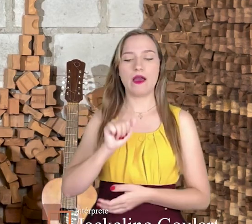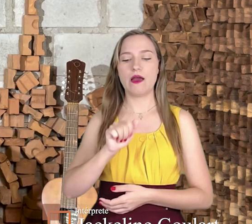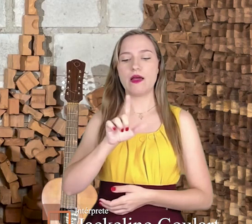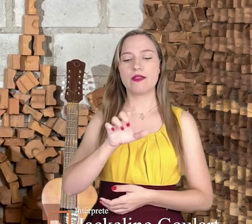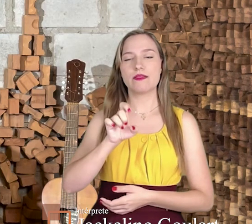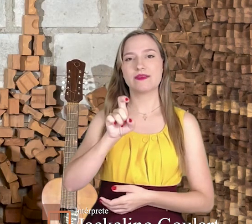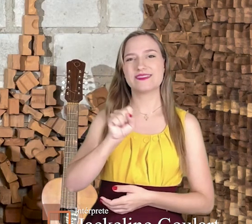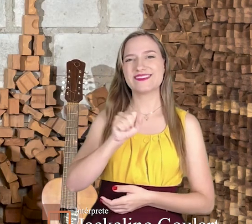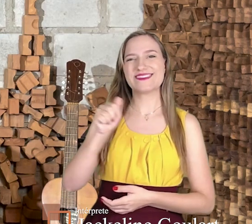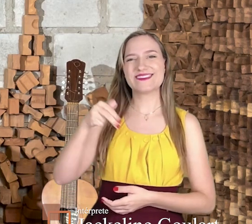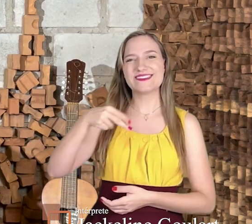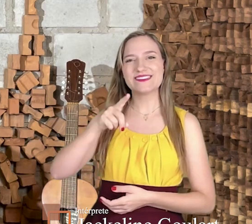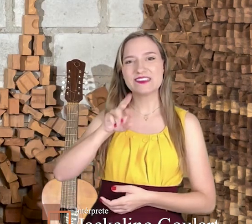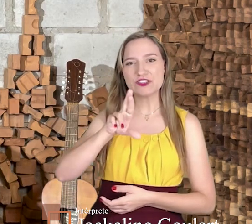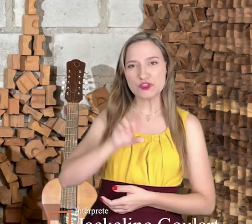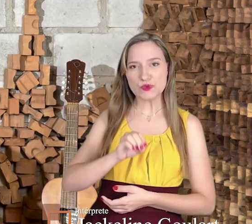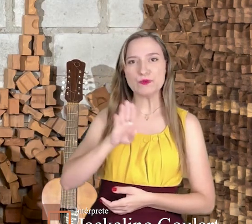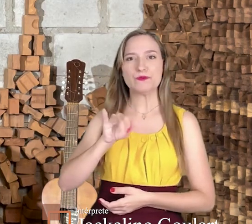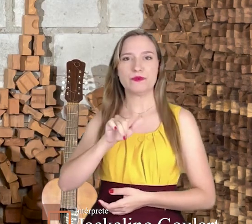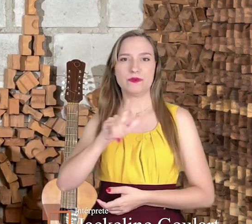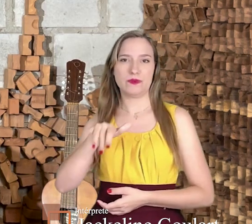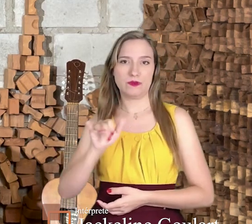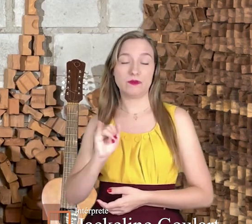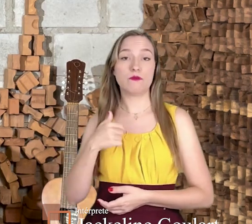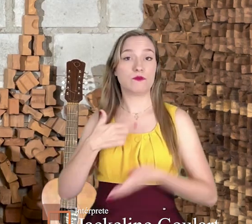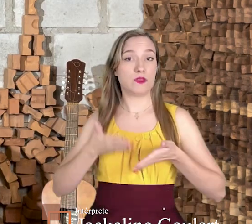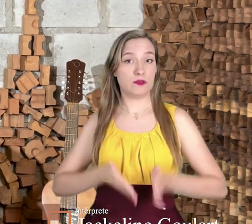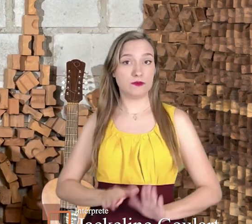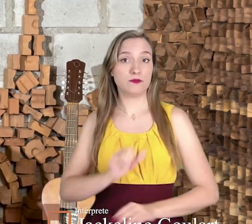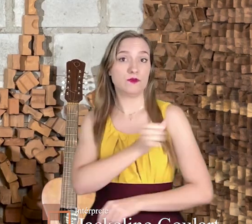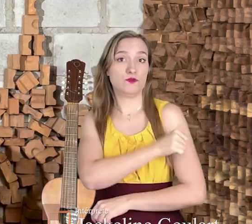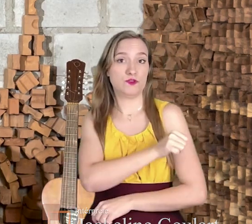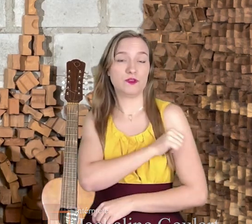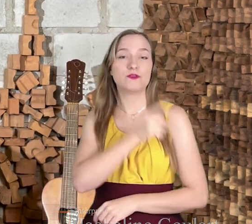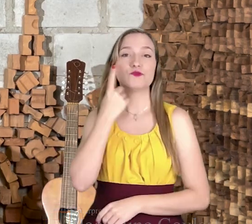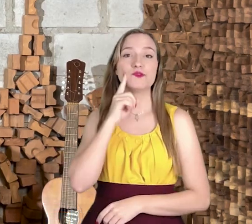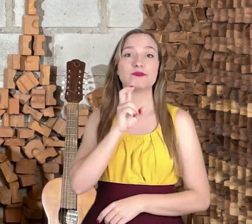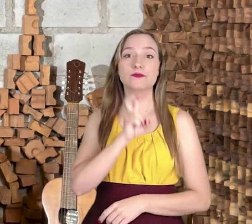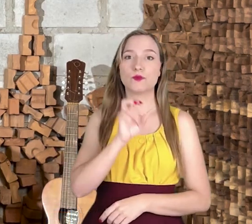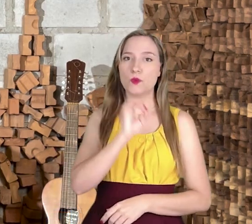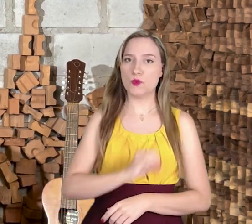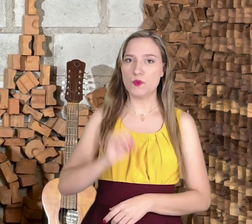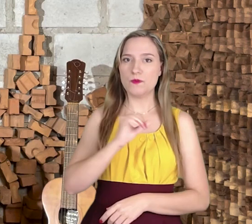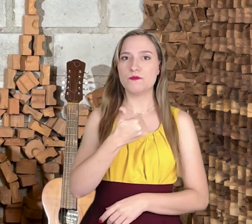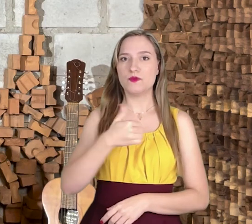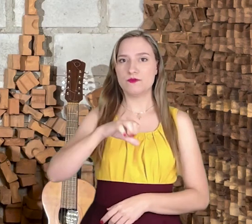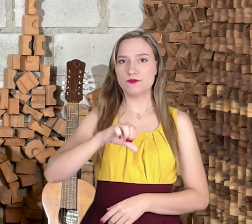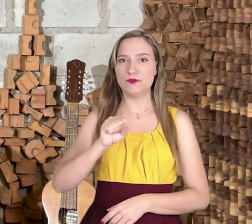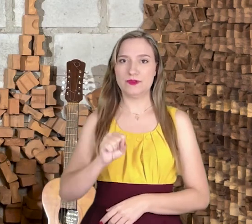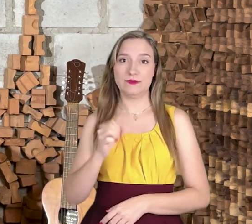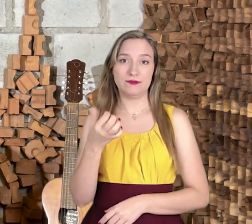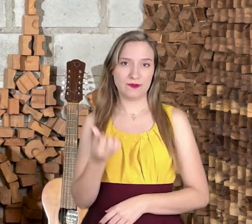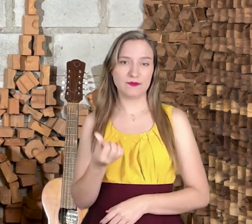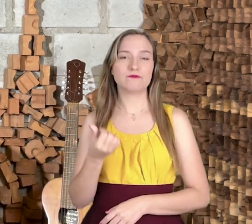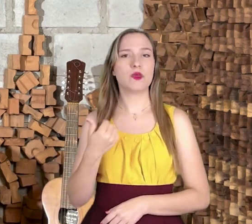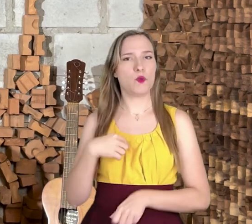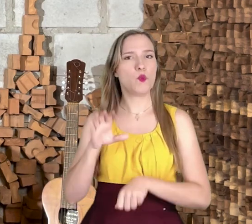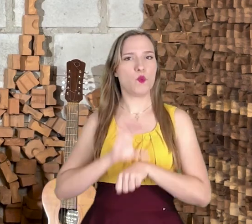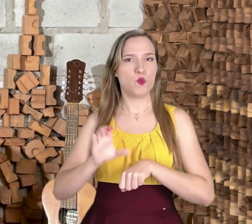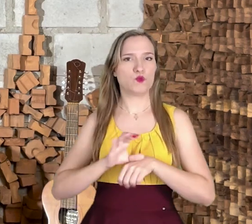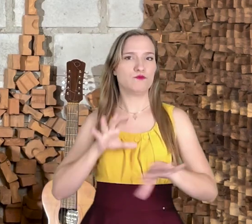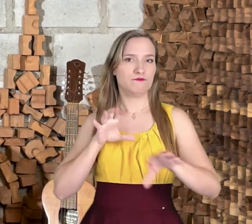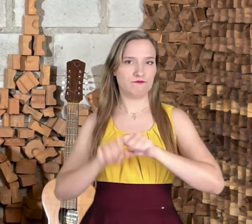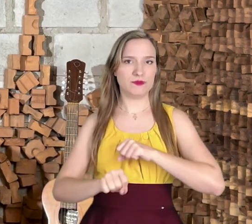Silva. Eu nasci no Rio de Janeiro, em 5 de outubro de 86, um domingo. Cursei licenciatura em Geografia.